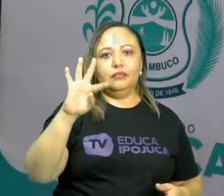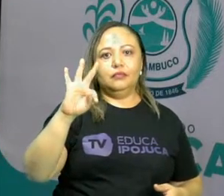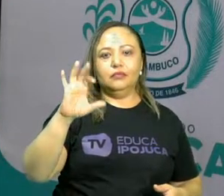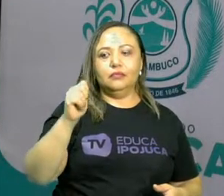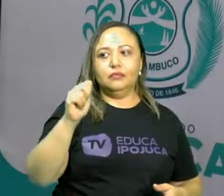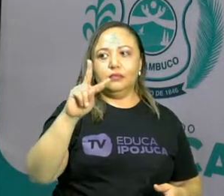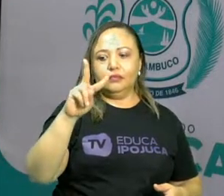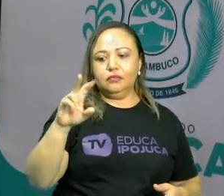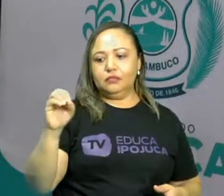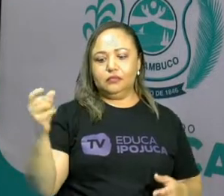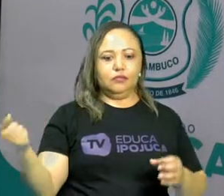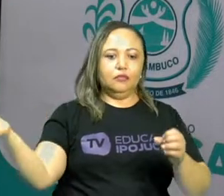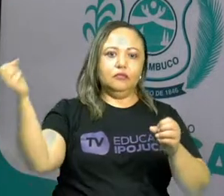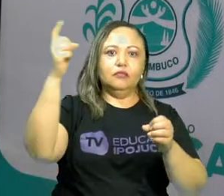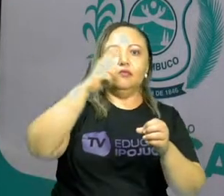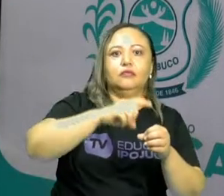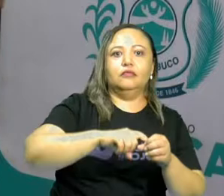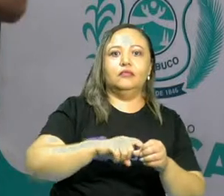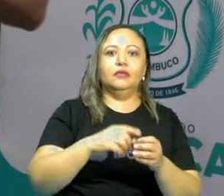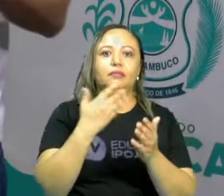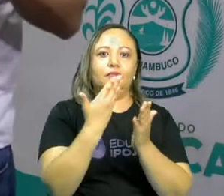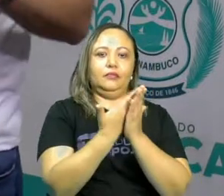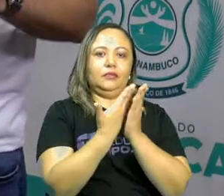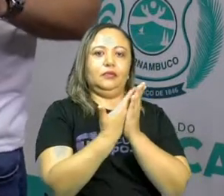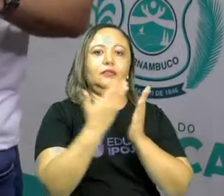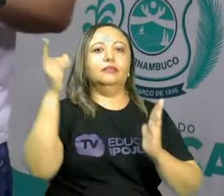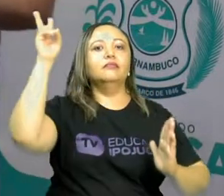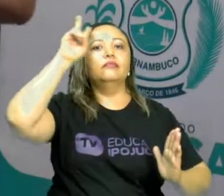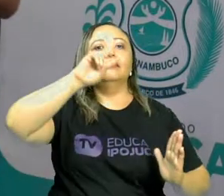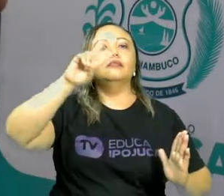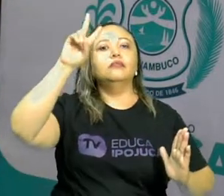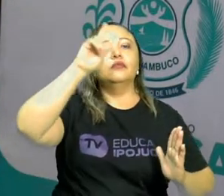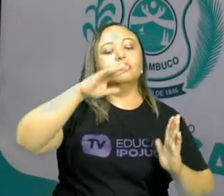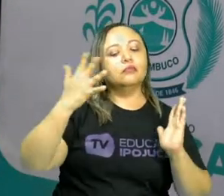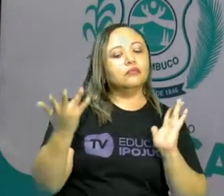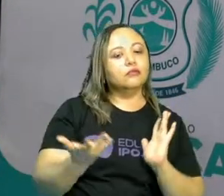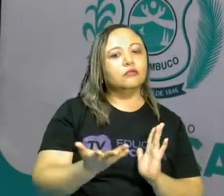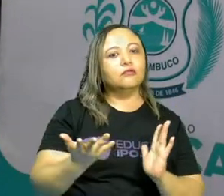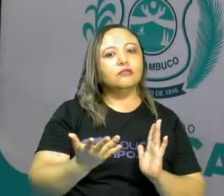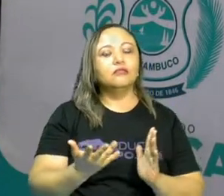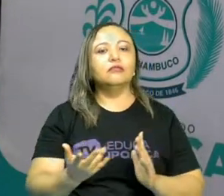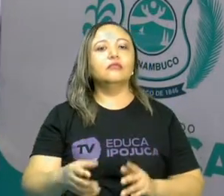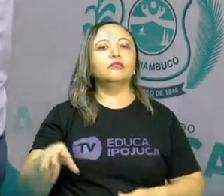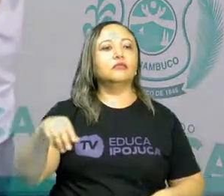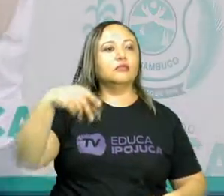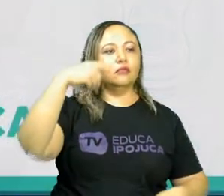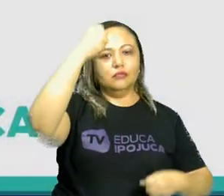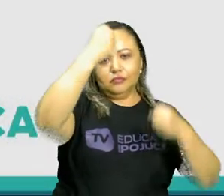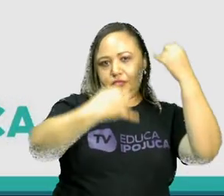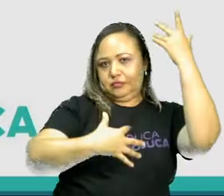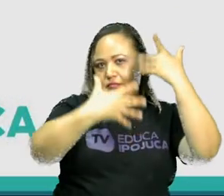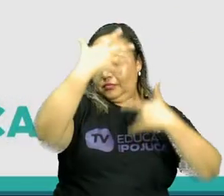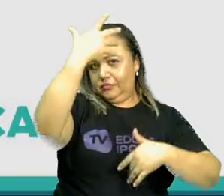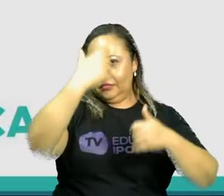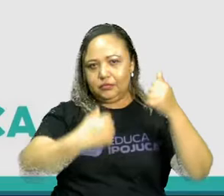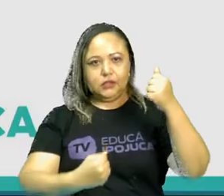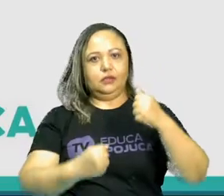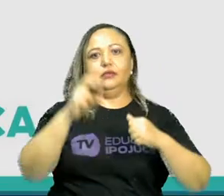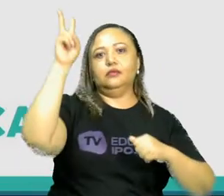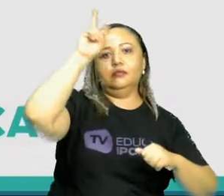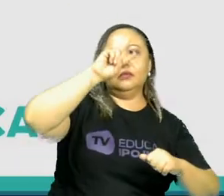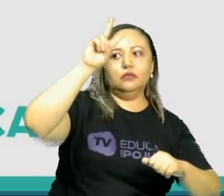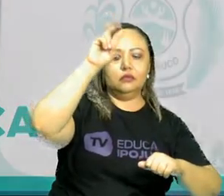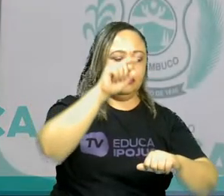vamos retomar então com as nossas aulas de história. E hoje nós vamos falar sobre o tempo na